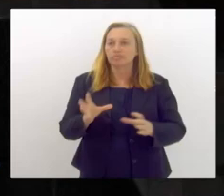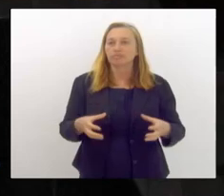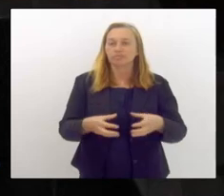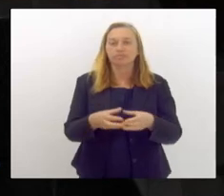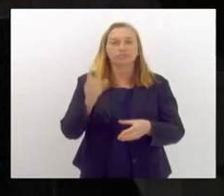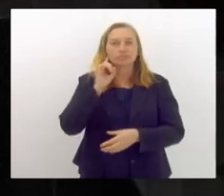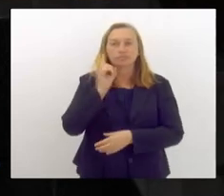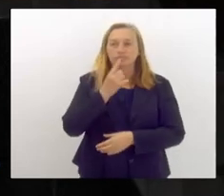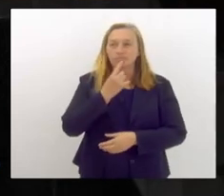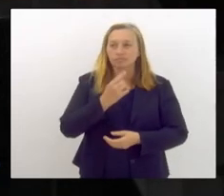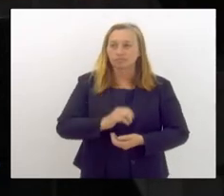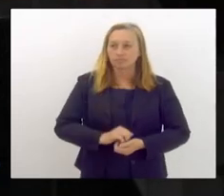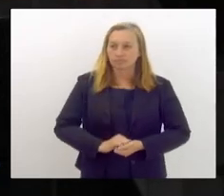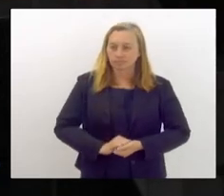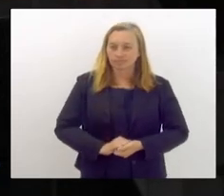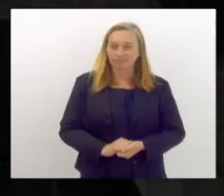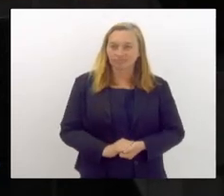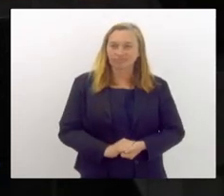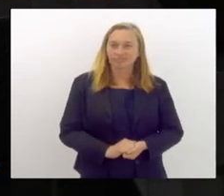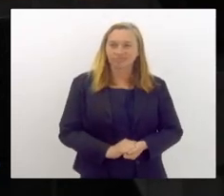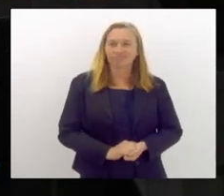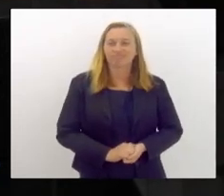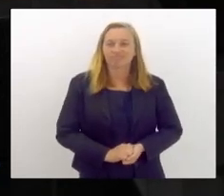aos deficientes